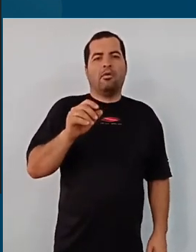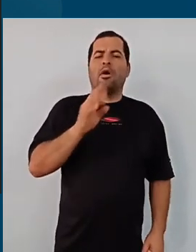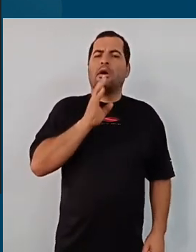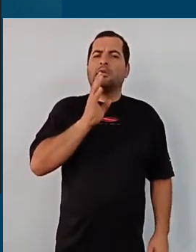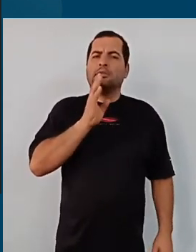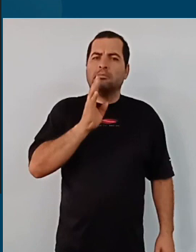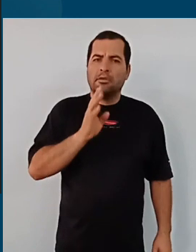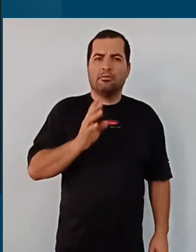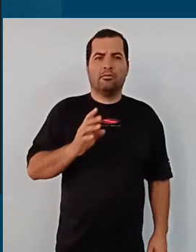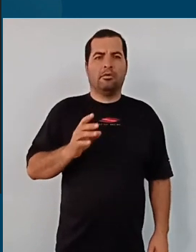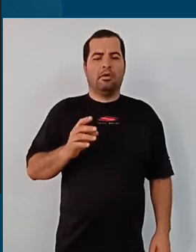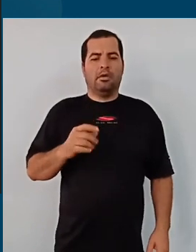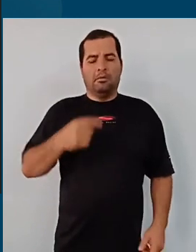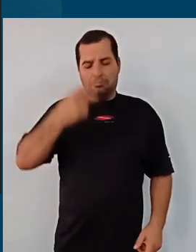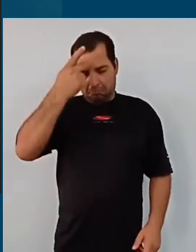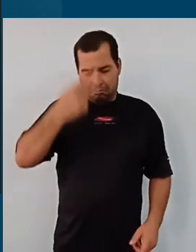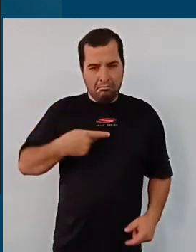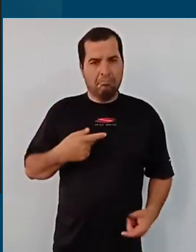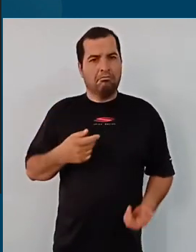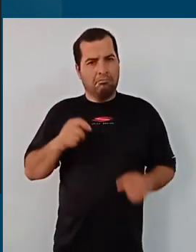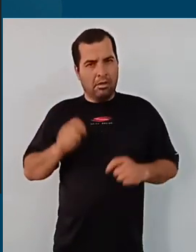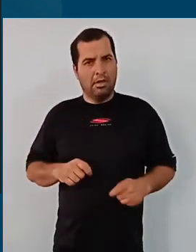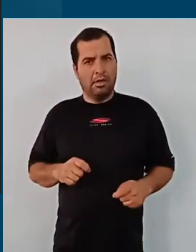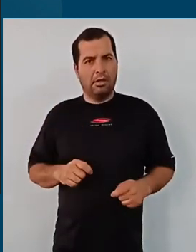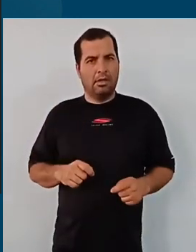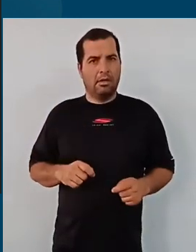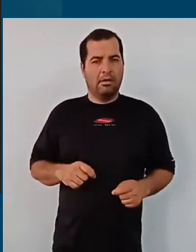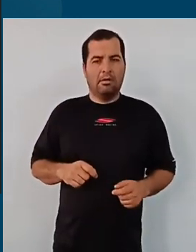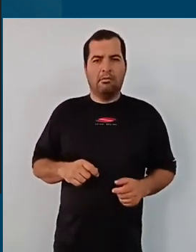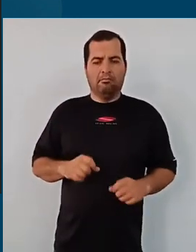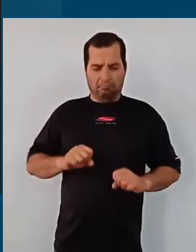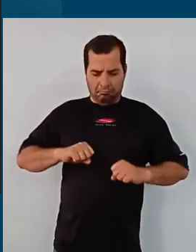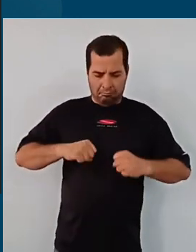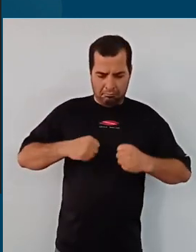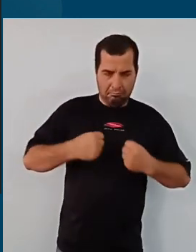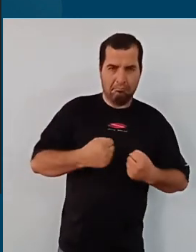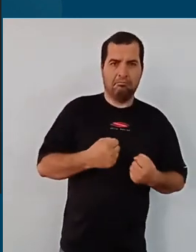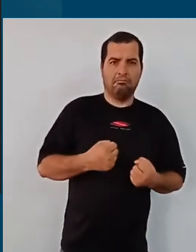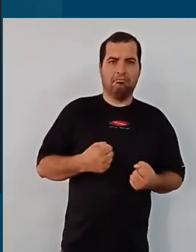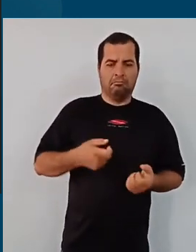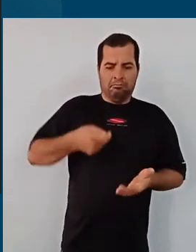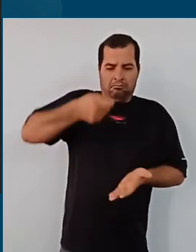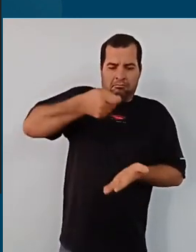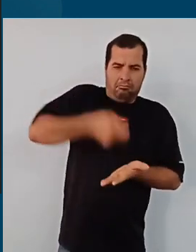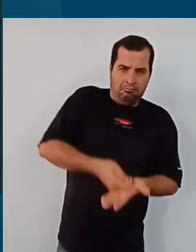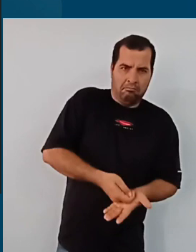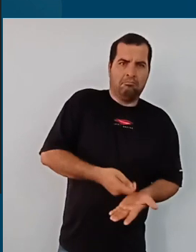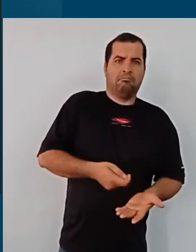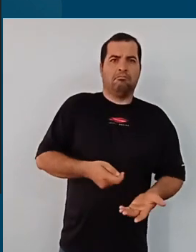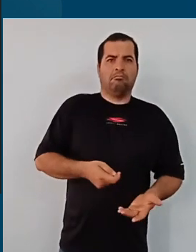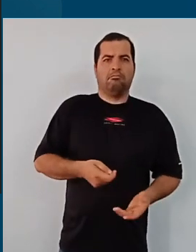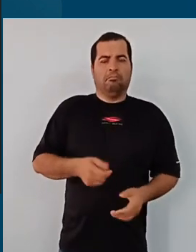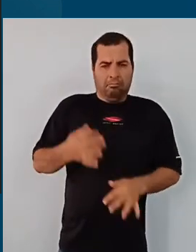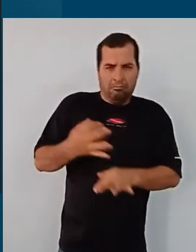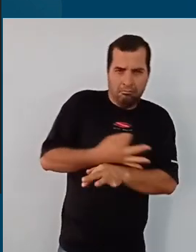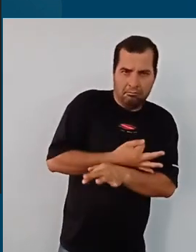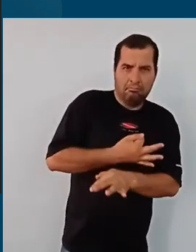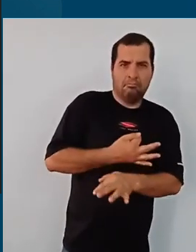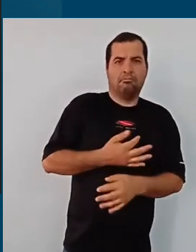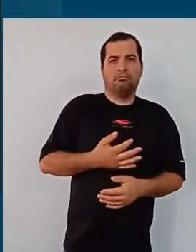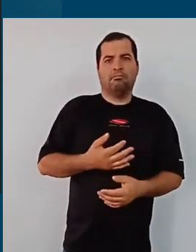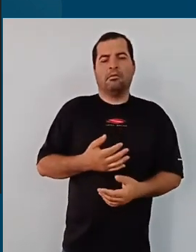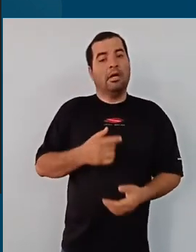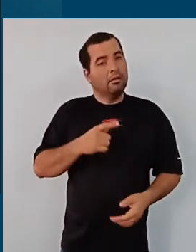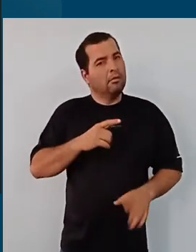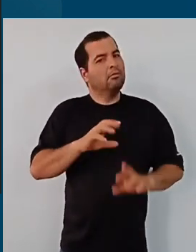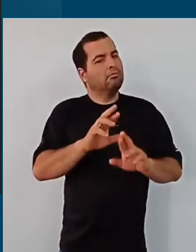autoconhecimento, autogestão, resiliência, determinação, persistência, ou